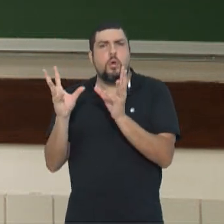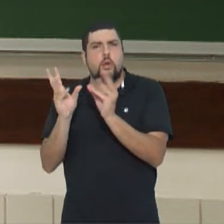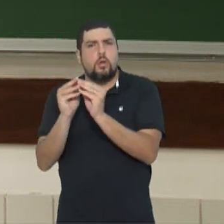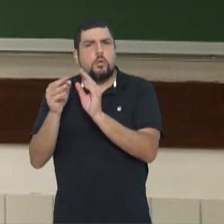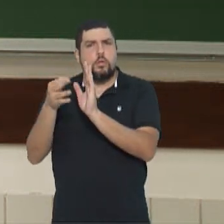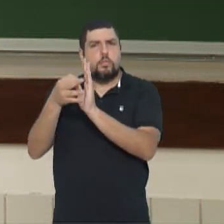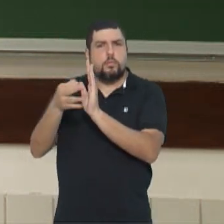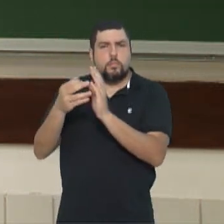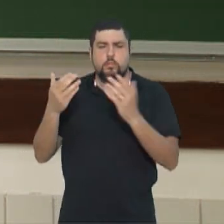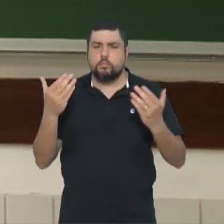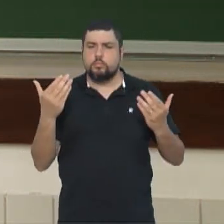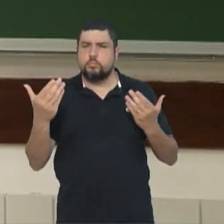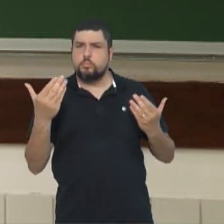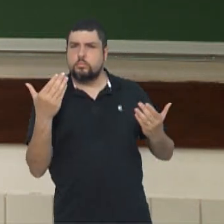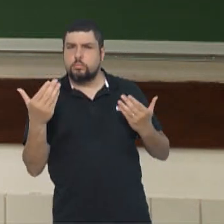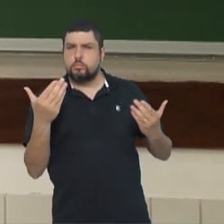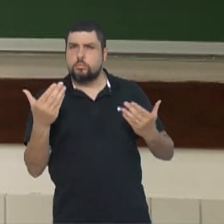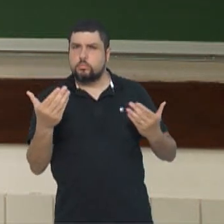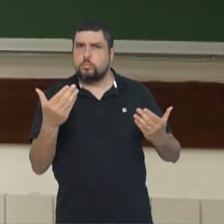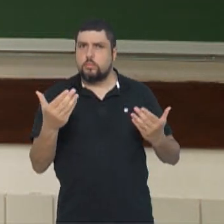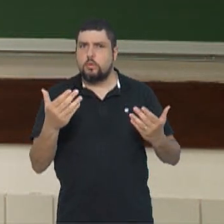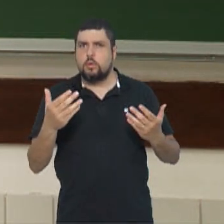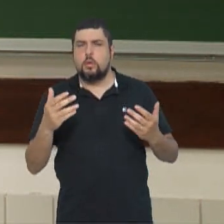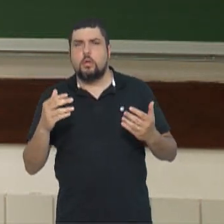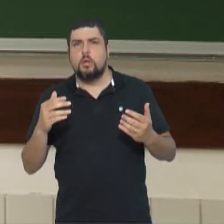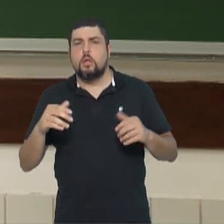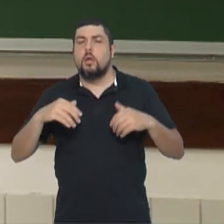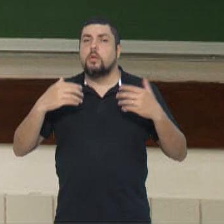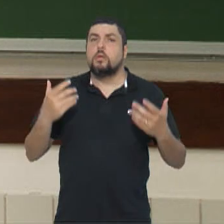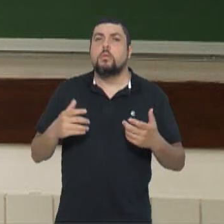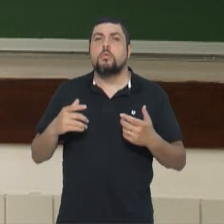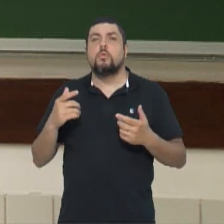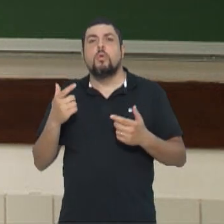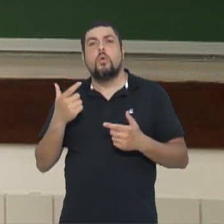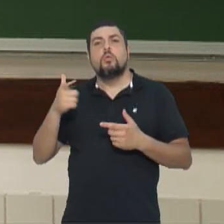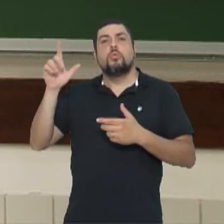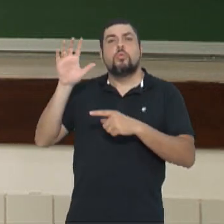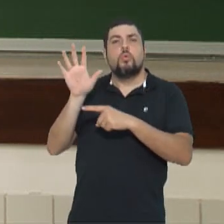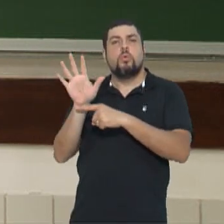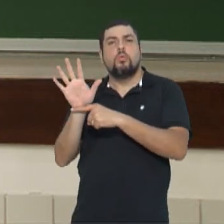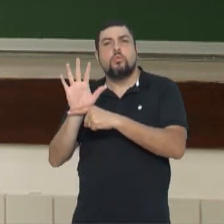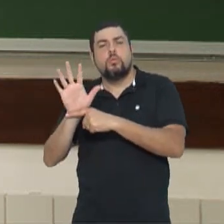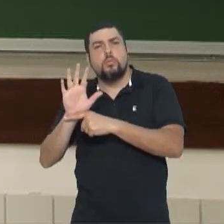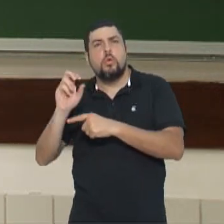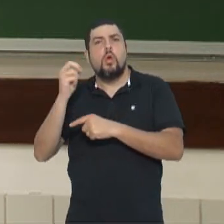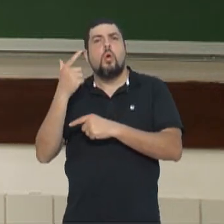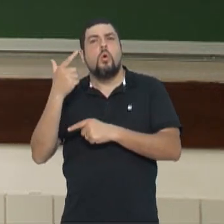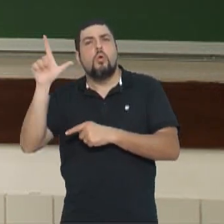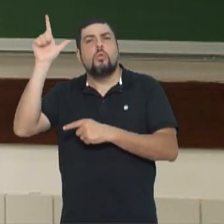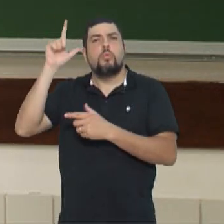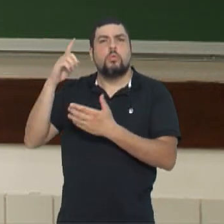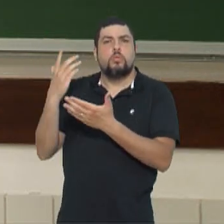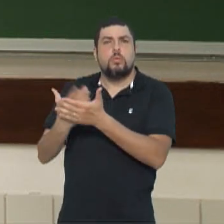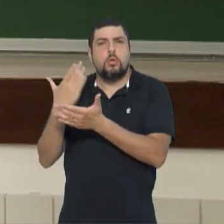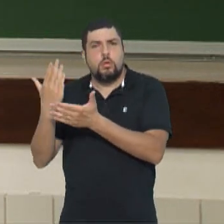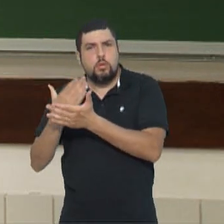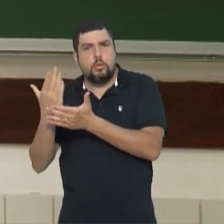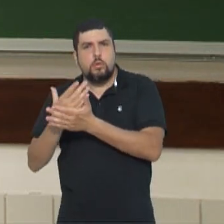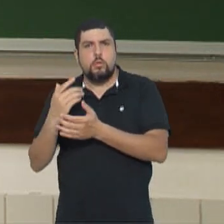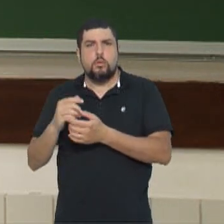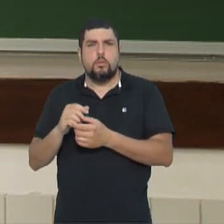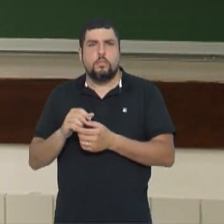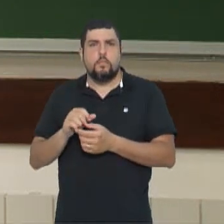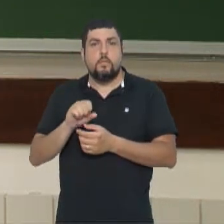filme, um livro, né? Que tenha aí, de repente, temas sobre o assunto, os temas aí, se você é um leitor,